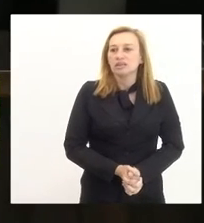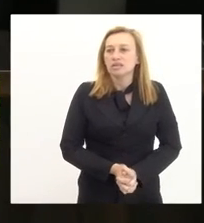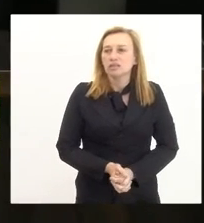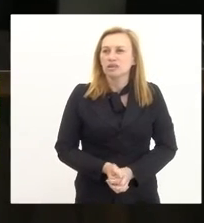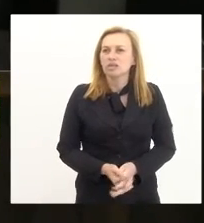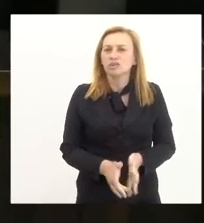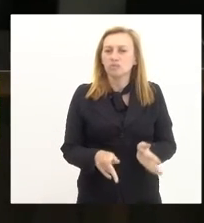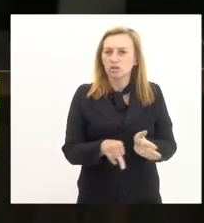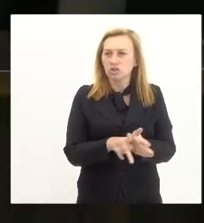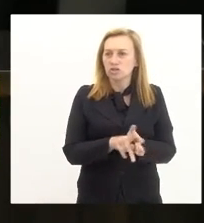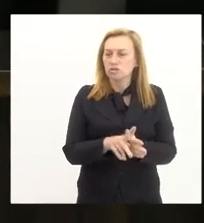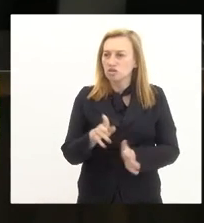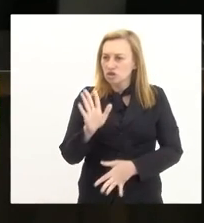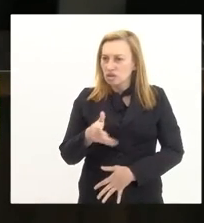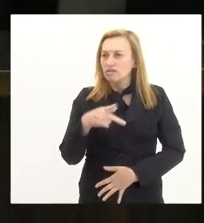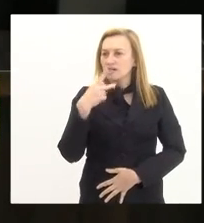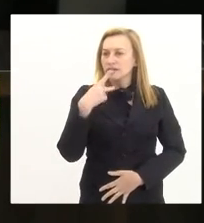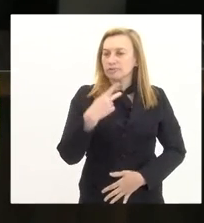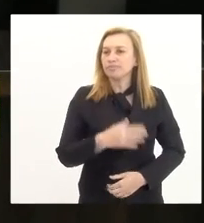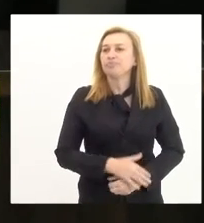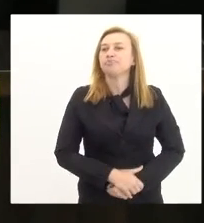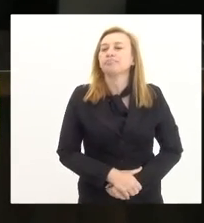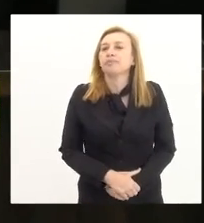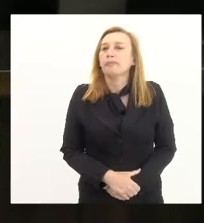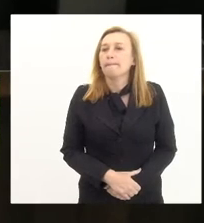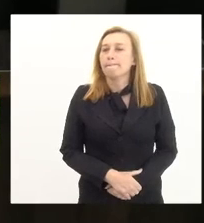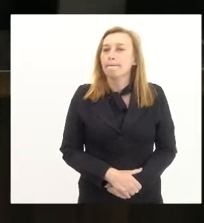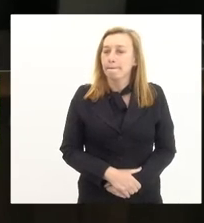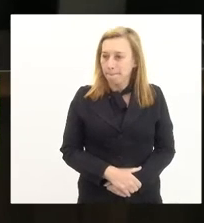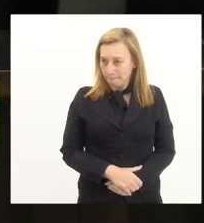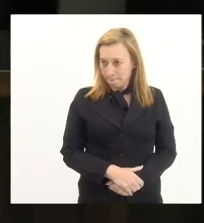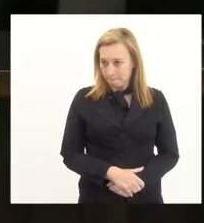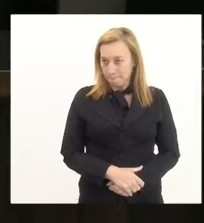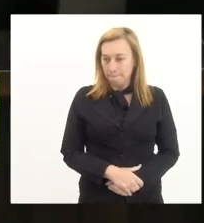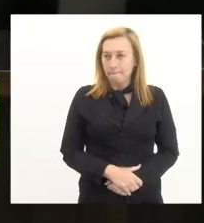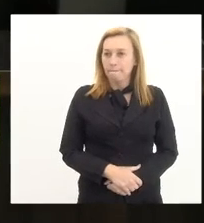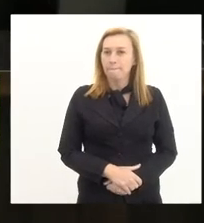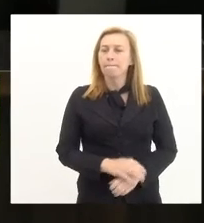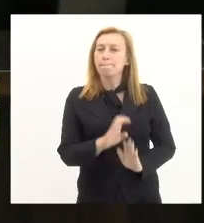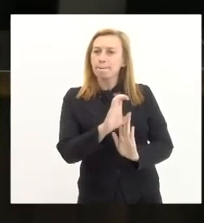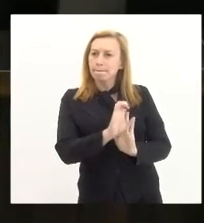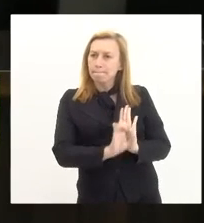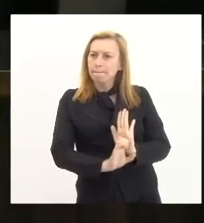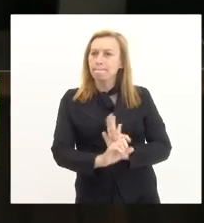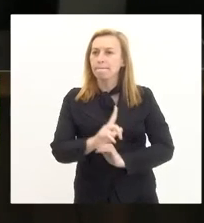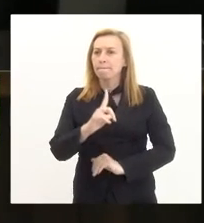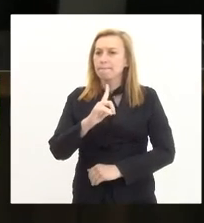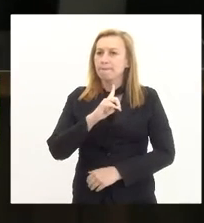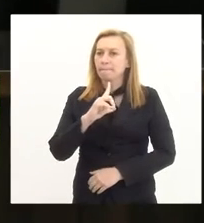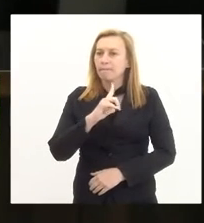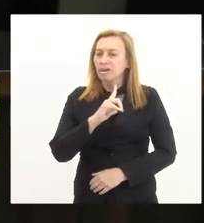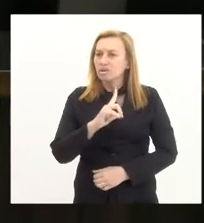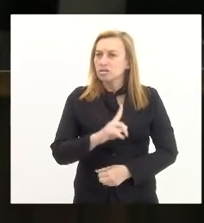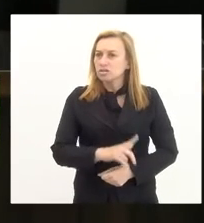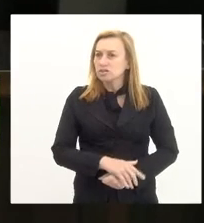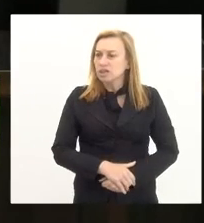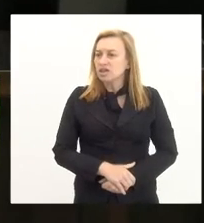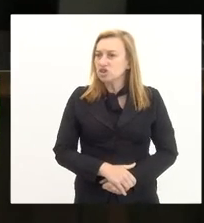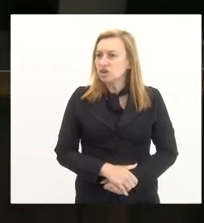recebeu 234 emendas tem emendas Praticamente